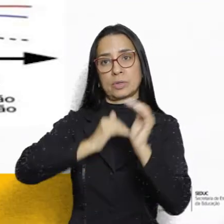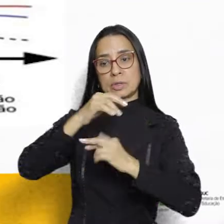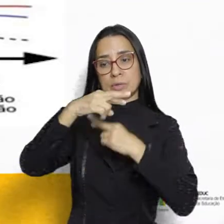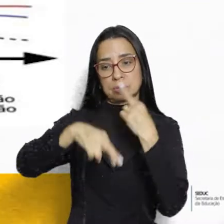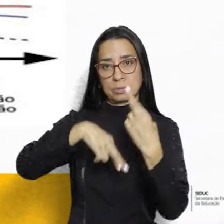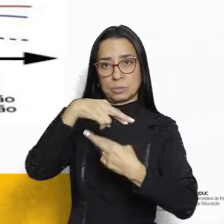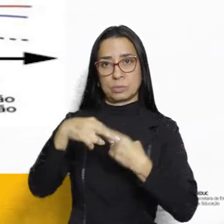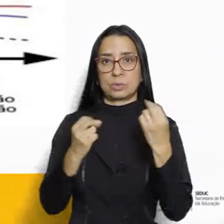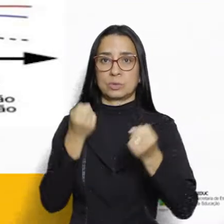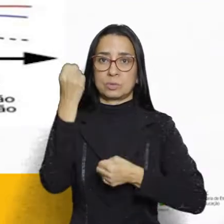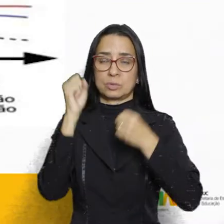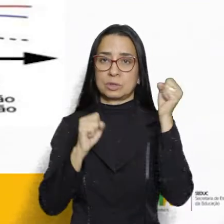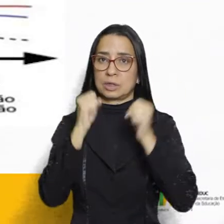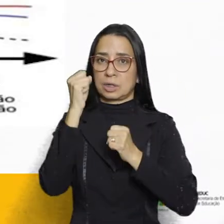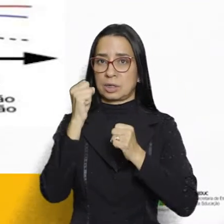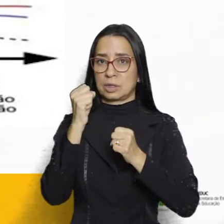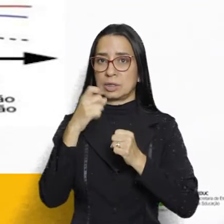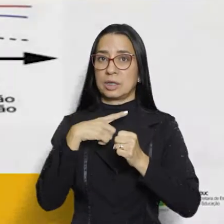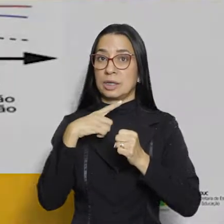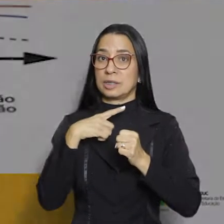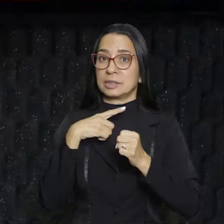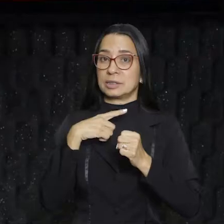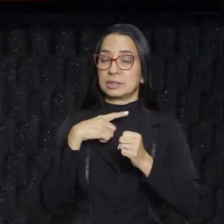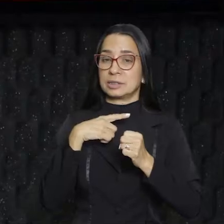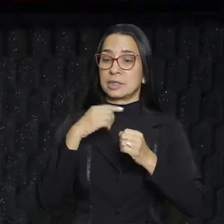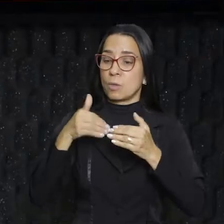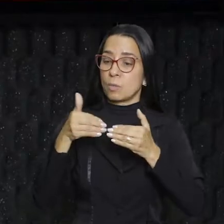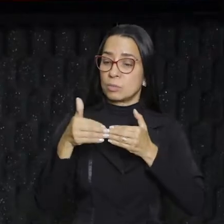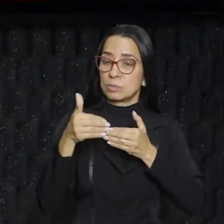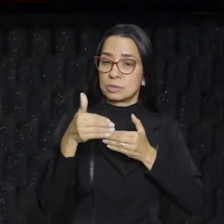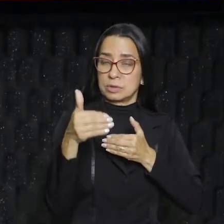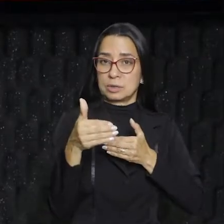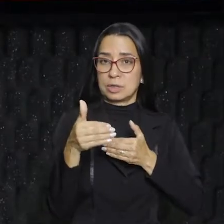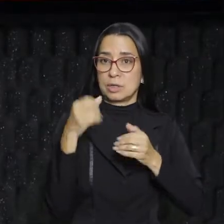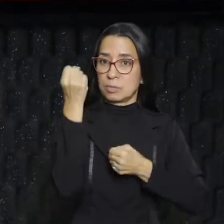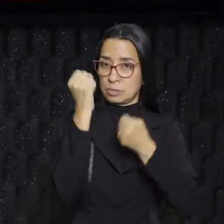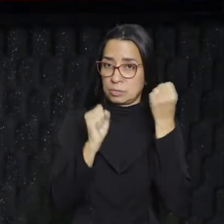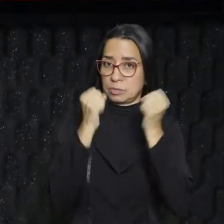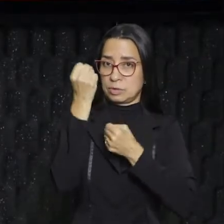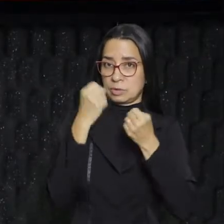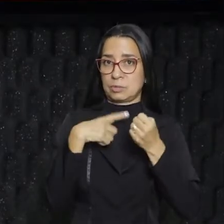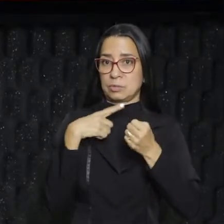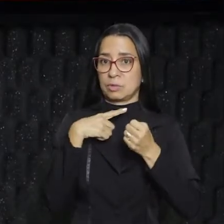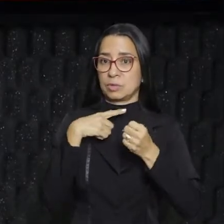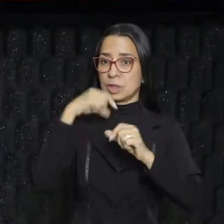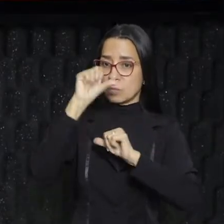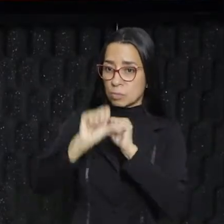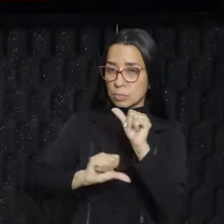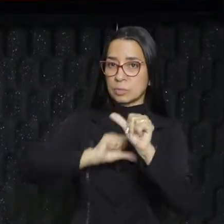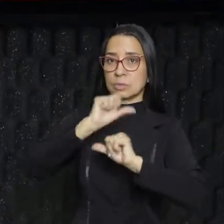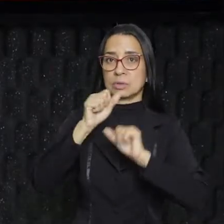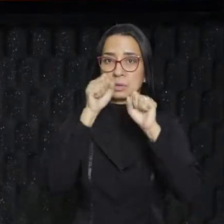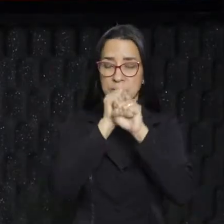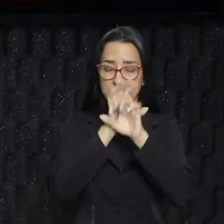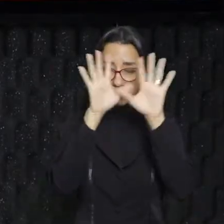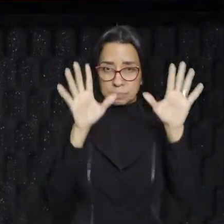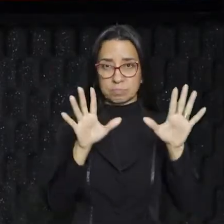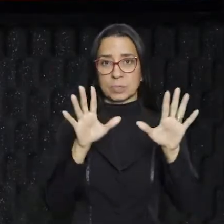revoluções industriais que puxa a industrialização e a partir desse fenômeno nós temos uma mudança muito clara